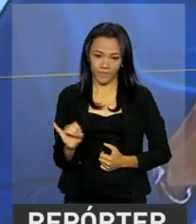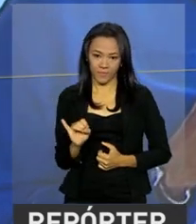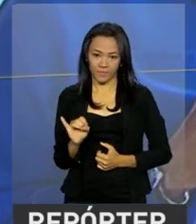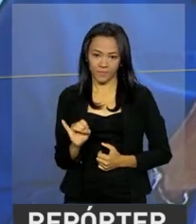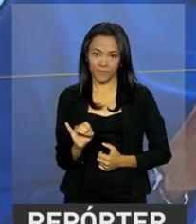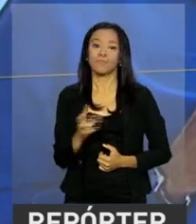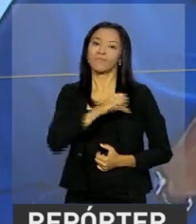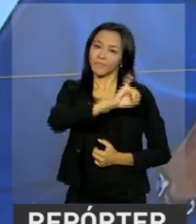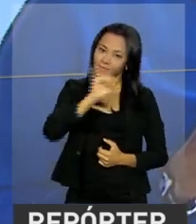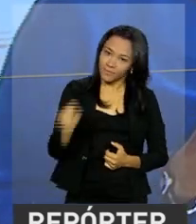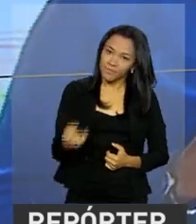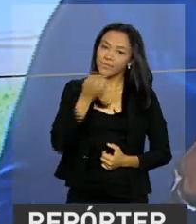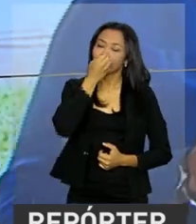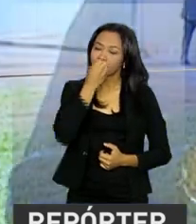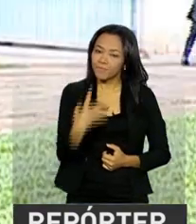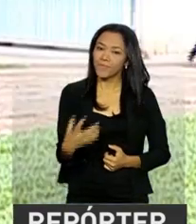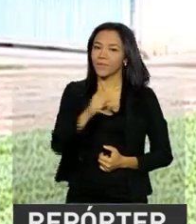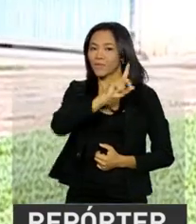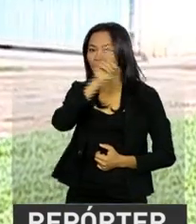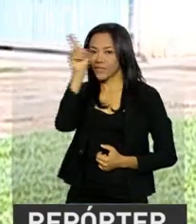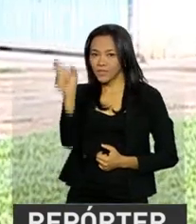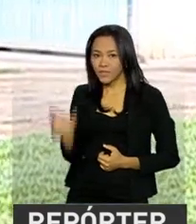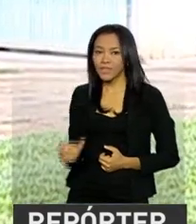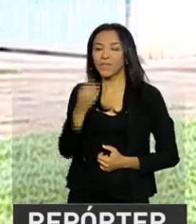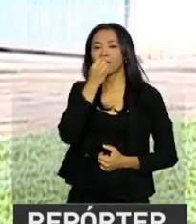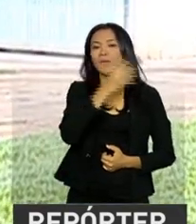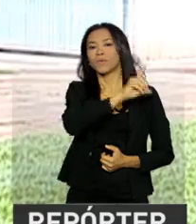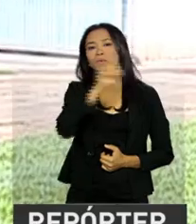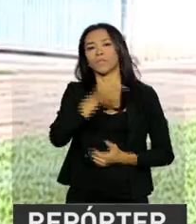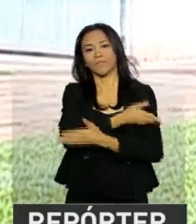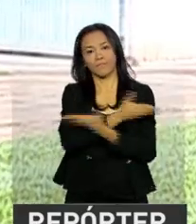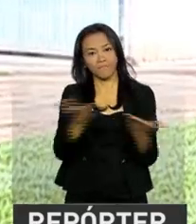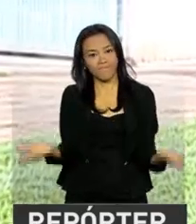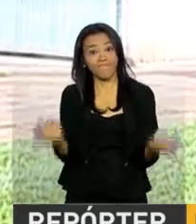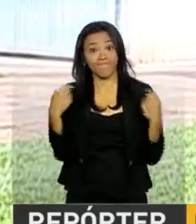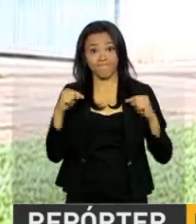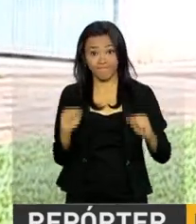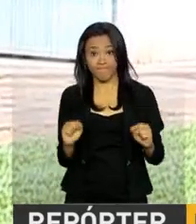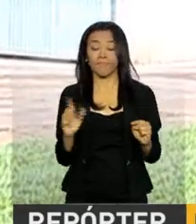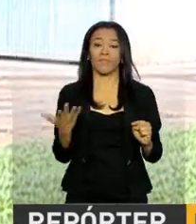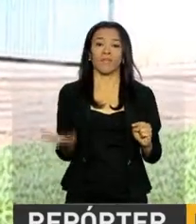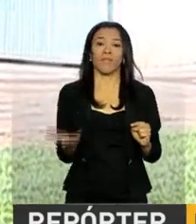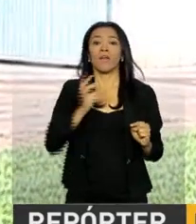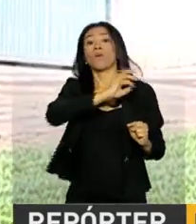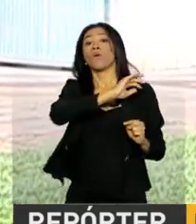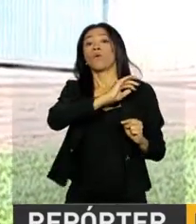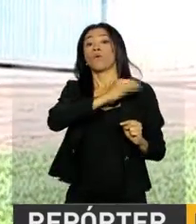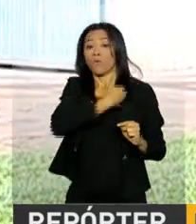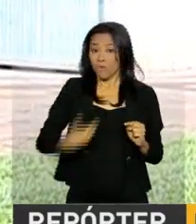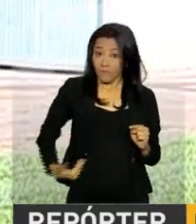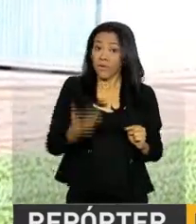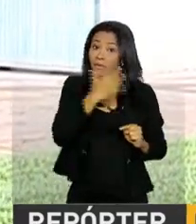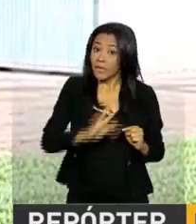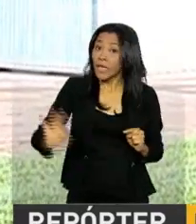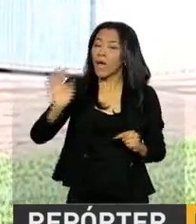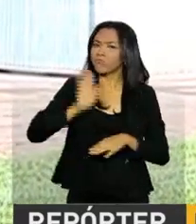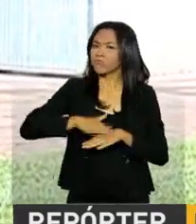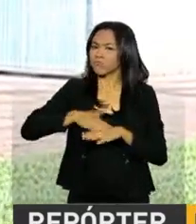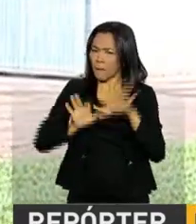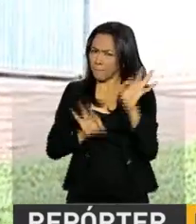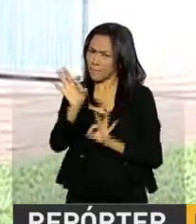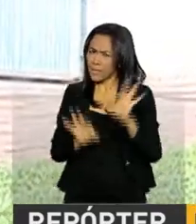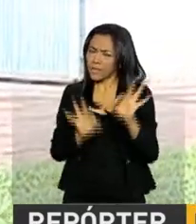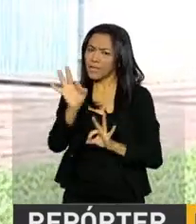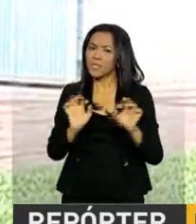Oi, Leandro, bom dia. Bom dia para você, bom dia a todos. Olha, Leandro, o governo federal planeja uma